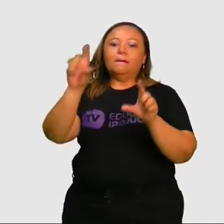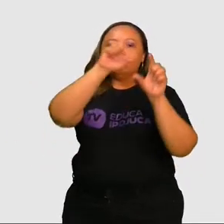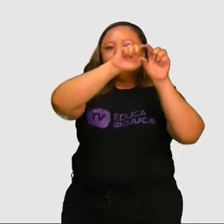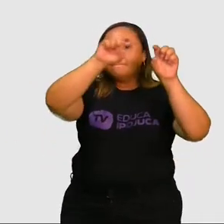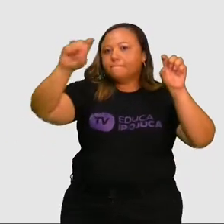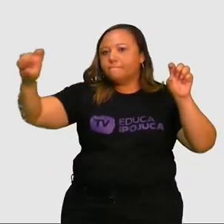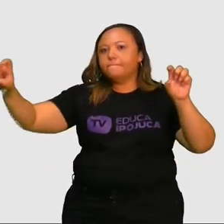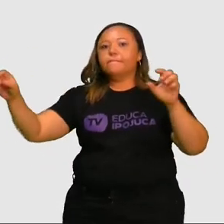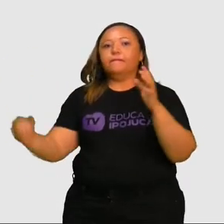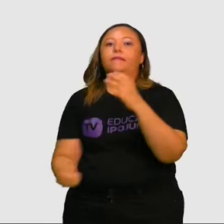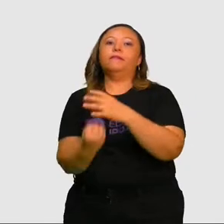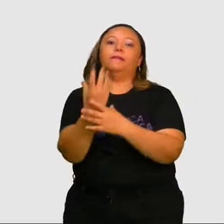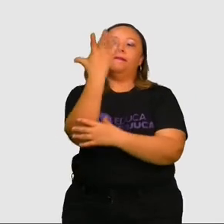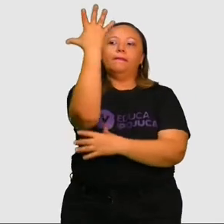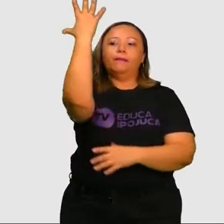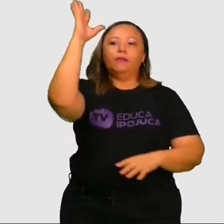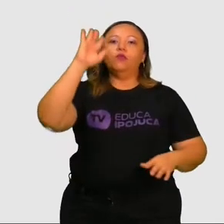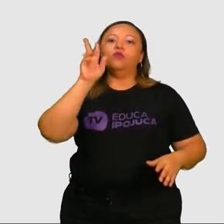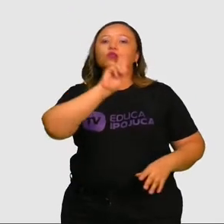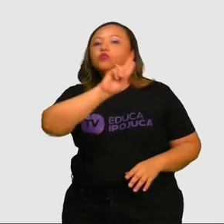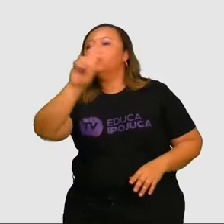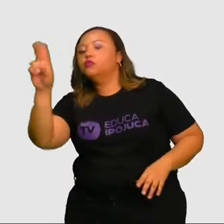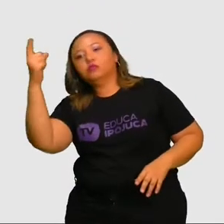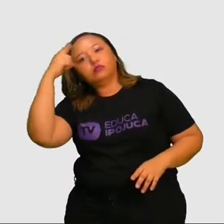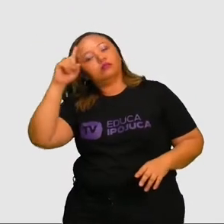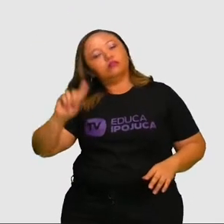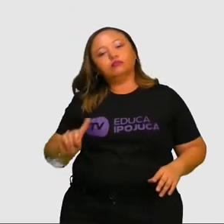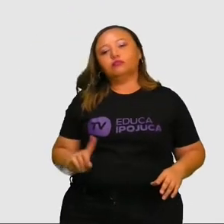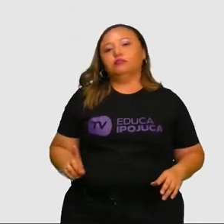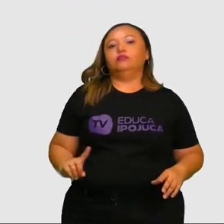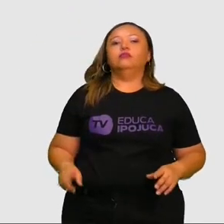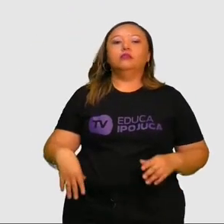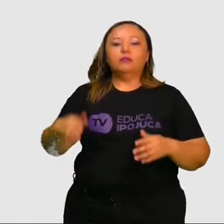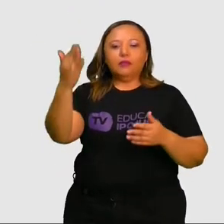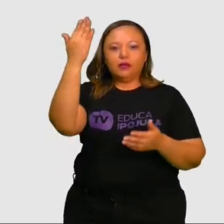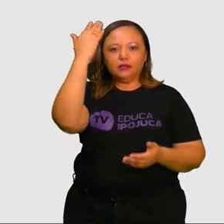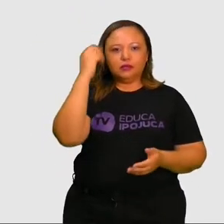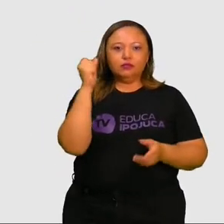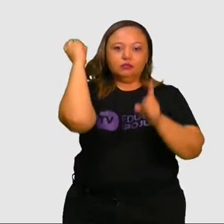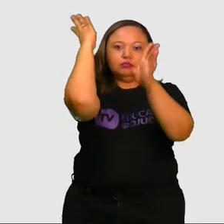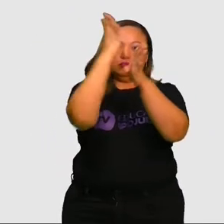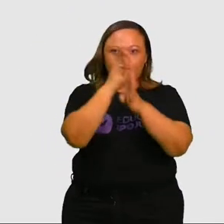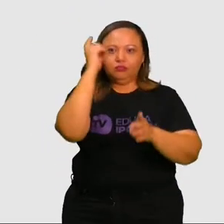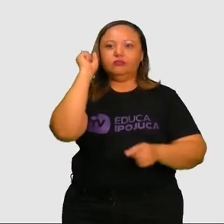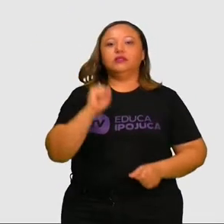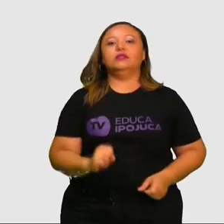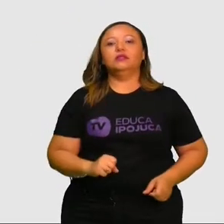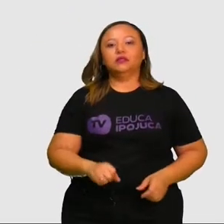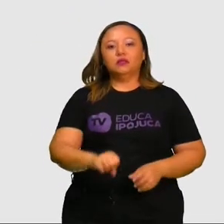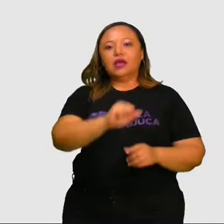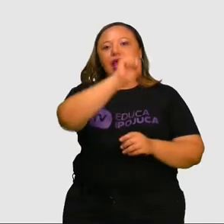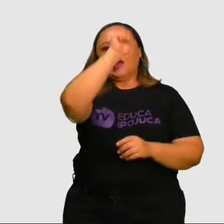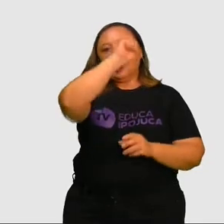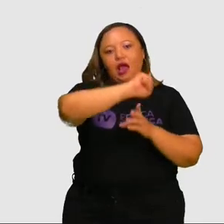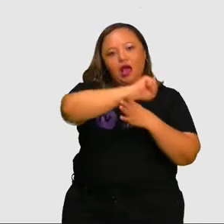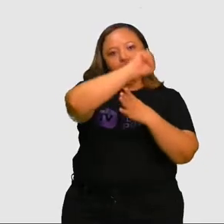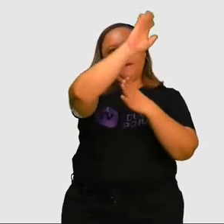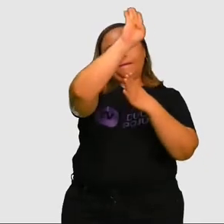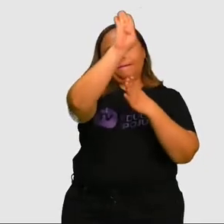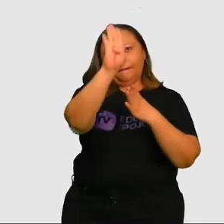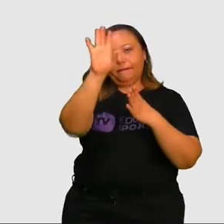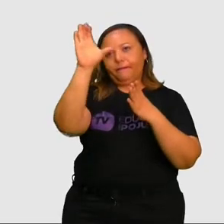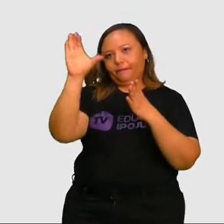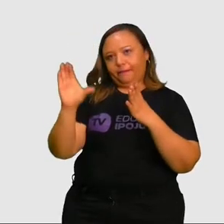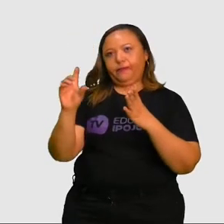palavrinha. O nome dele eu não sabia, ainda bem que descobri. Alfabeto,